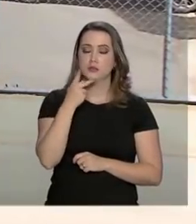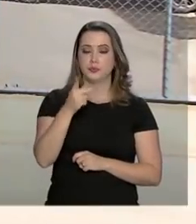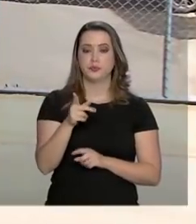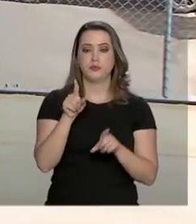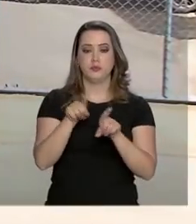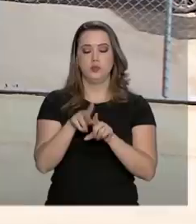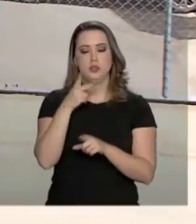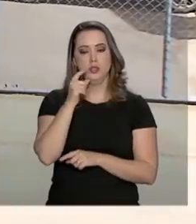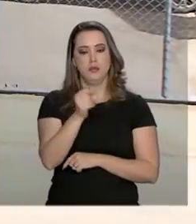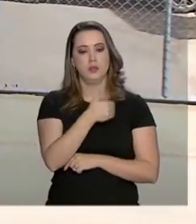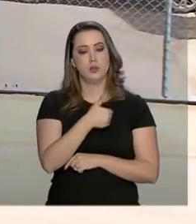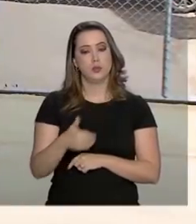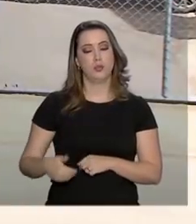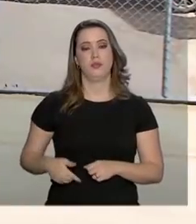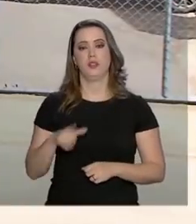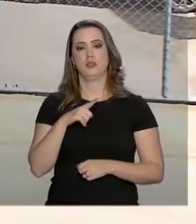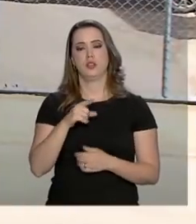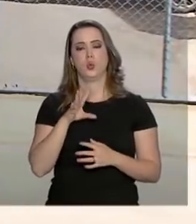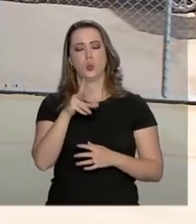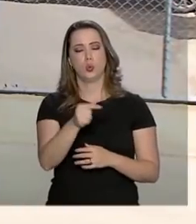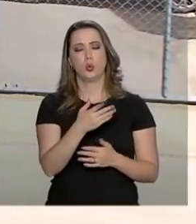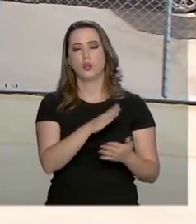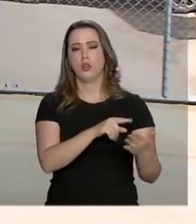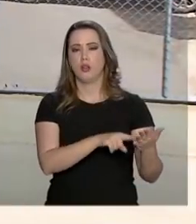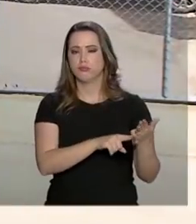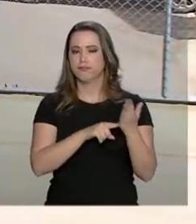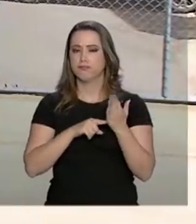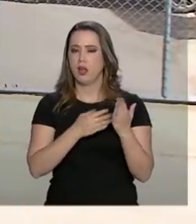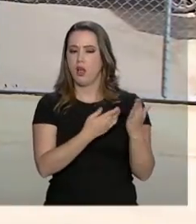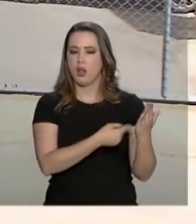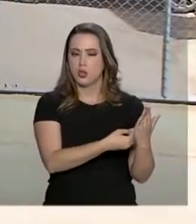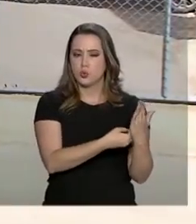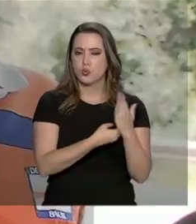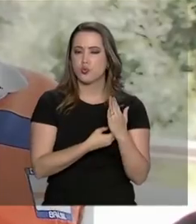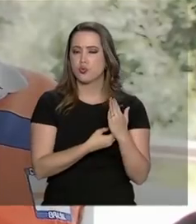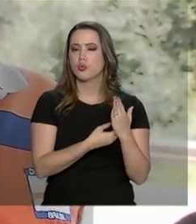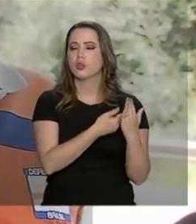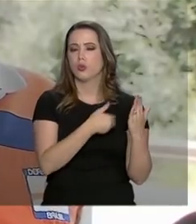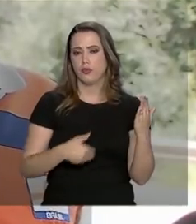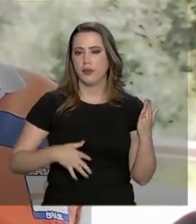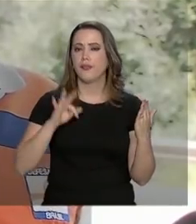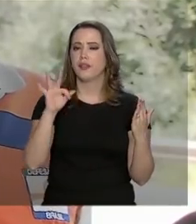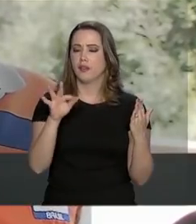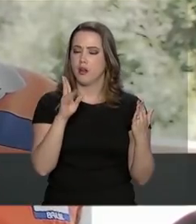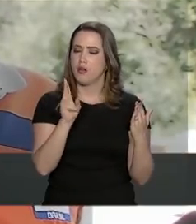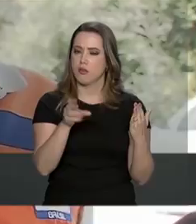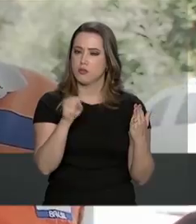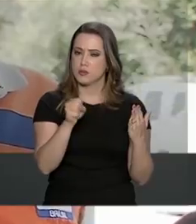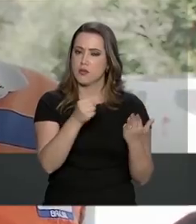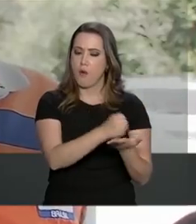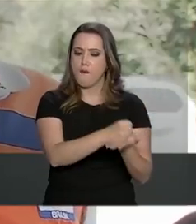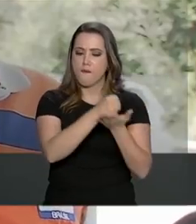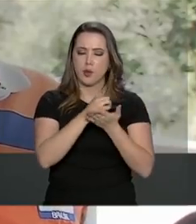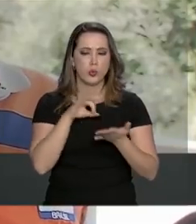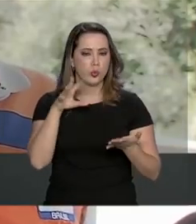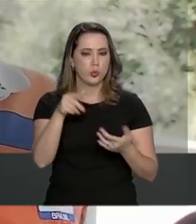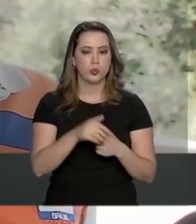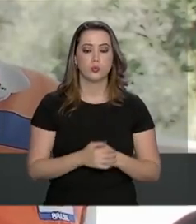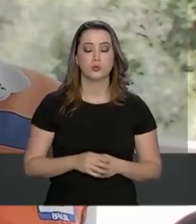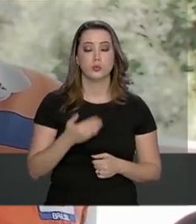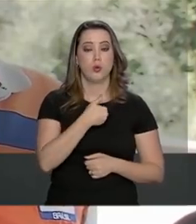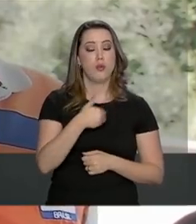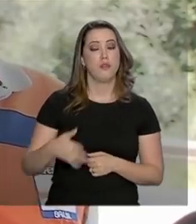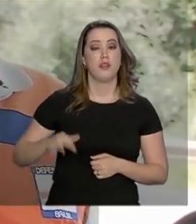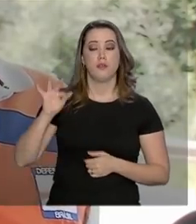Gerais, disse que o estado tem recebido todo o apoio do governo federal. O governo federal disponibilizou todo o esforço, todo o